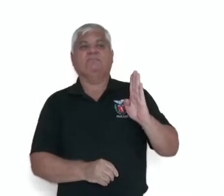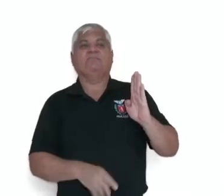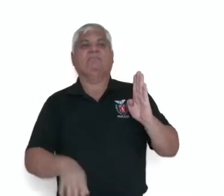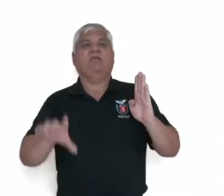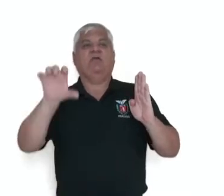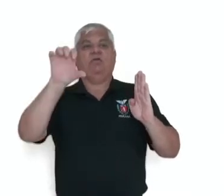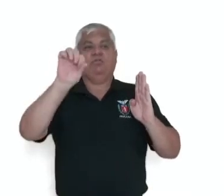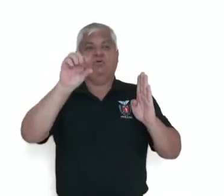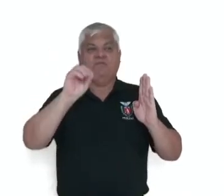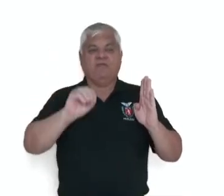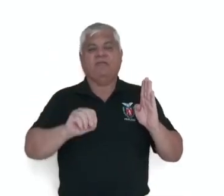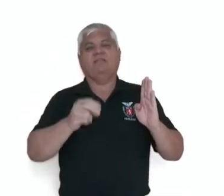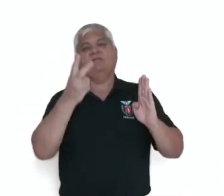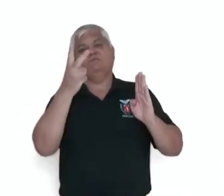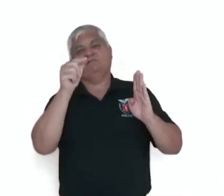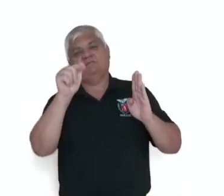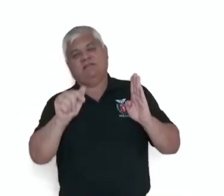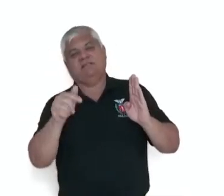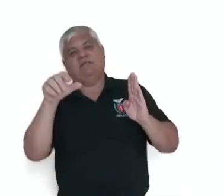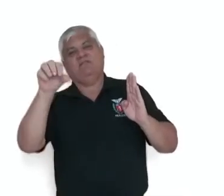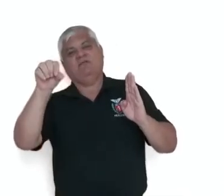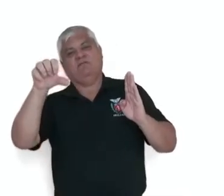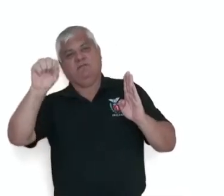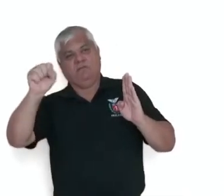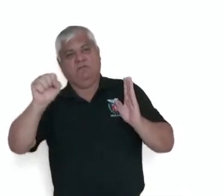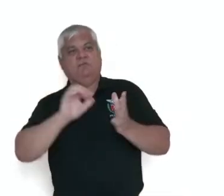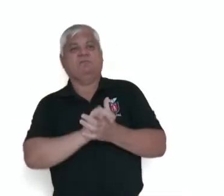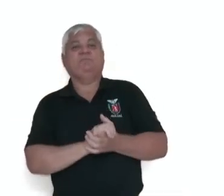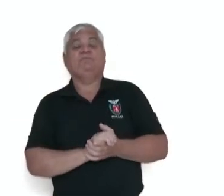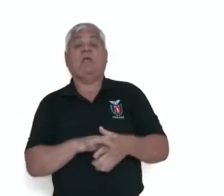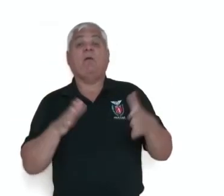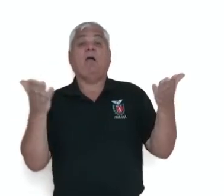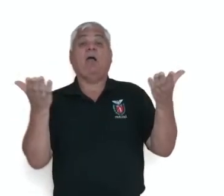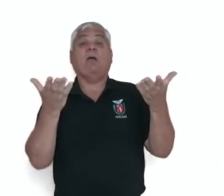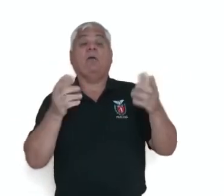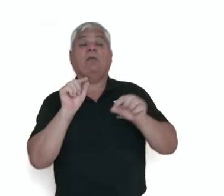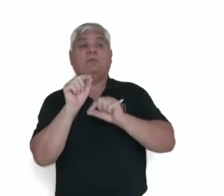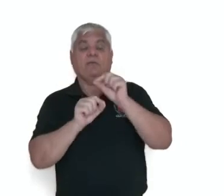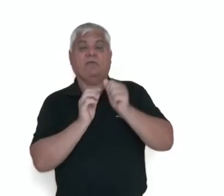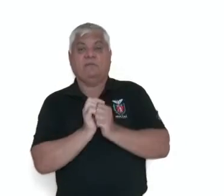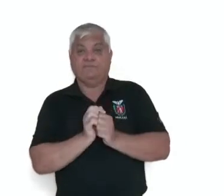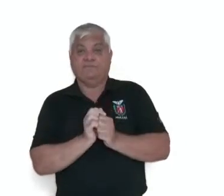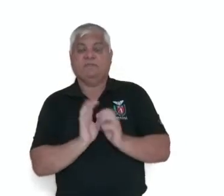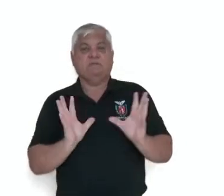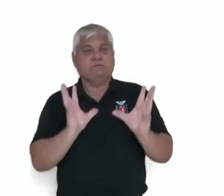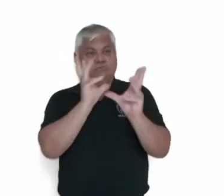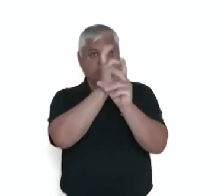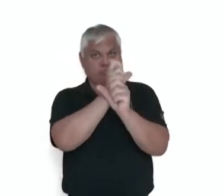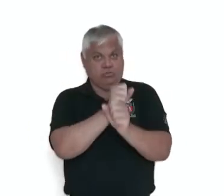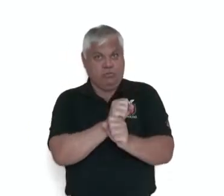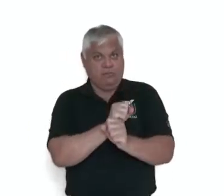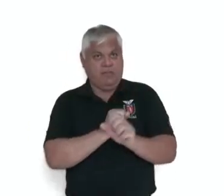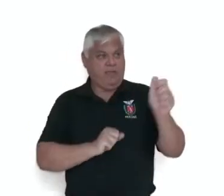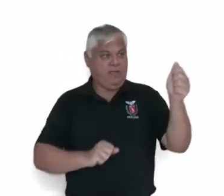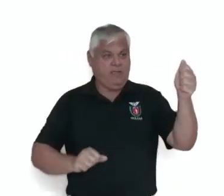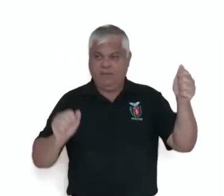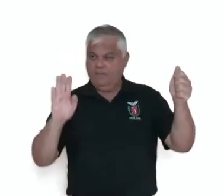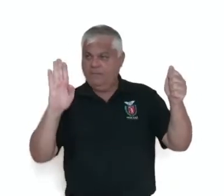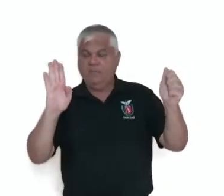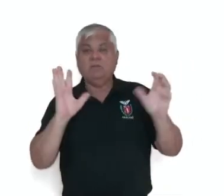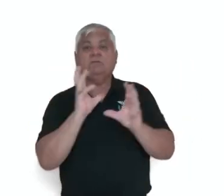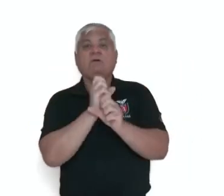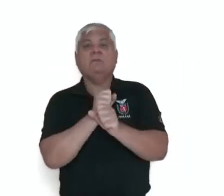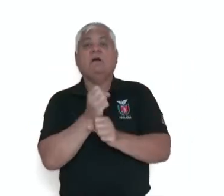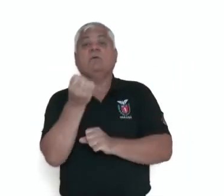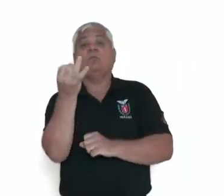90, 270, 98, correto? Agora, pessoal, nós vamos fazer a soma para saber quanto que